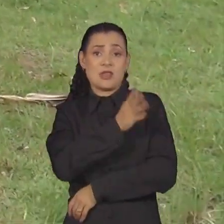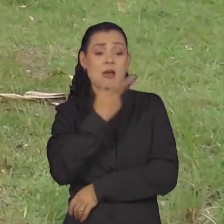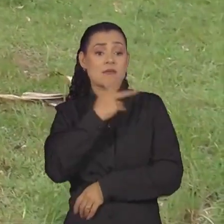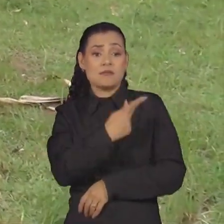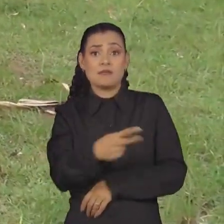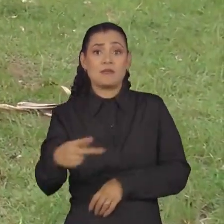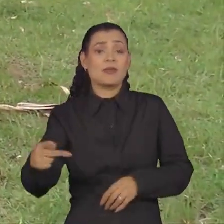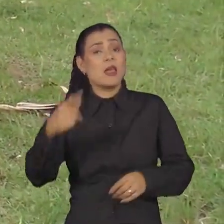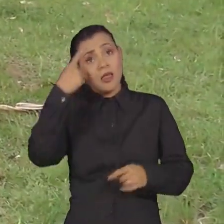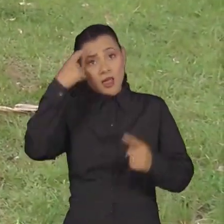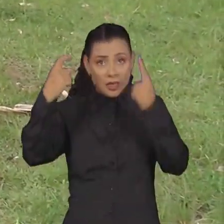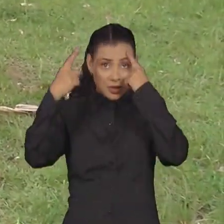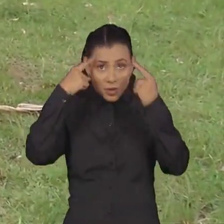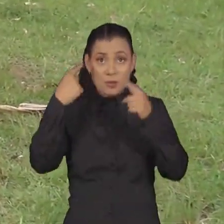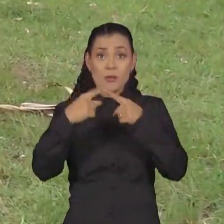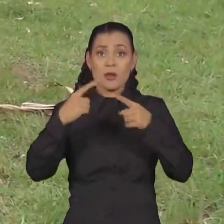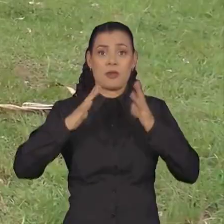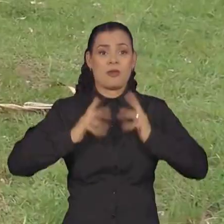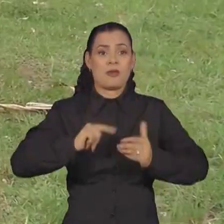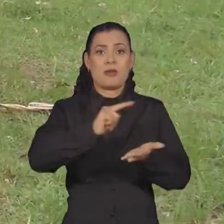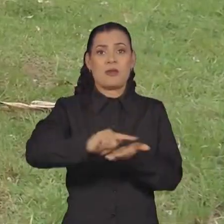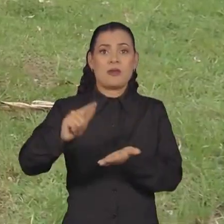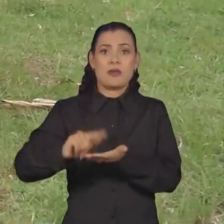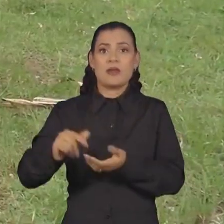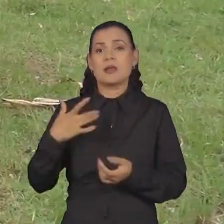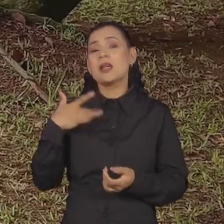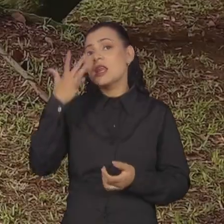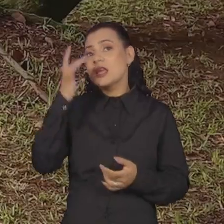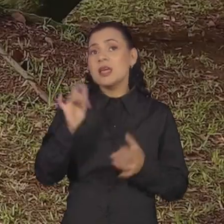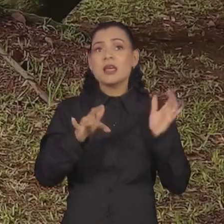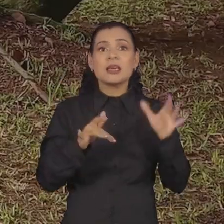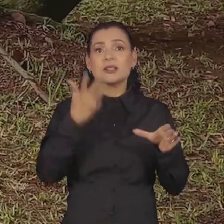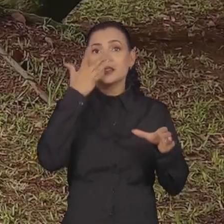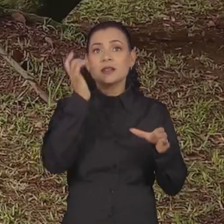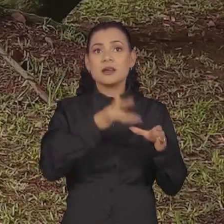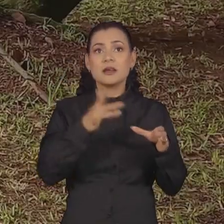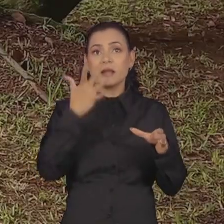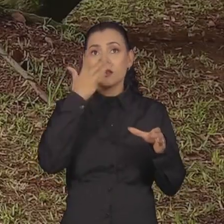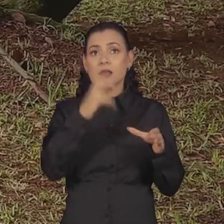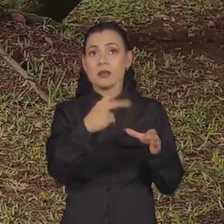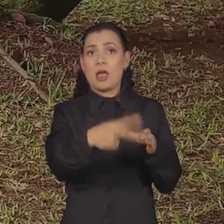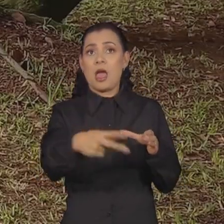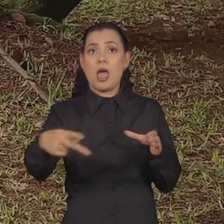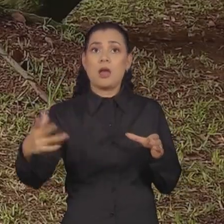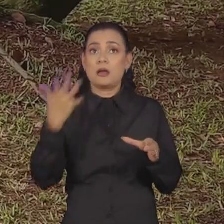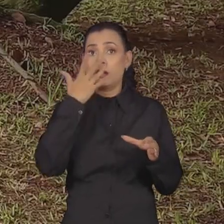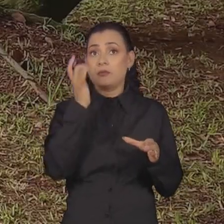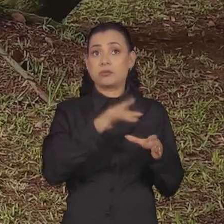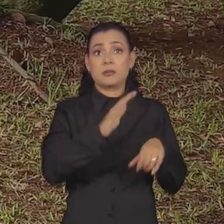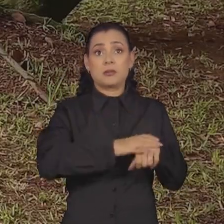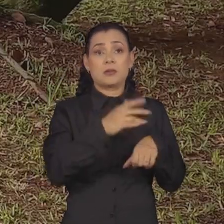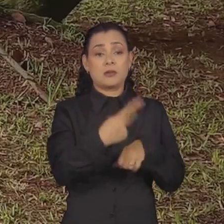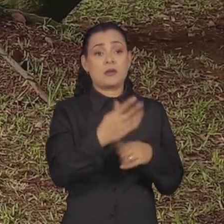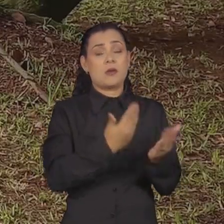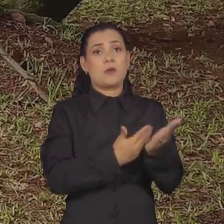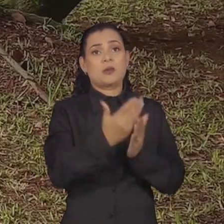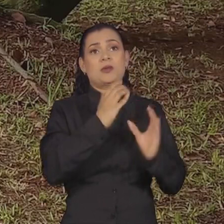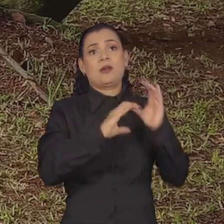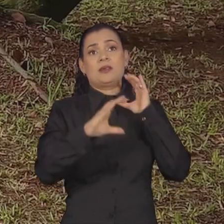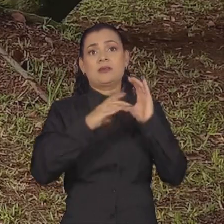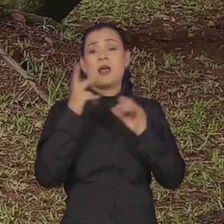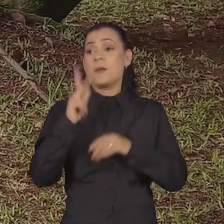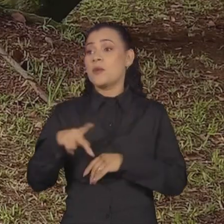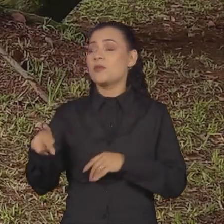criou durante o percurso de uma coleta. Lixo é no lixo. Ela mesma começou a cantar e aí as